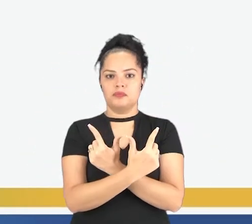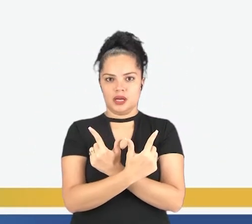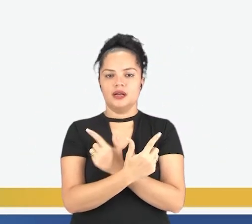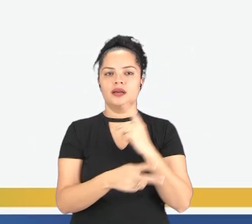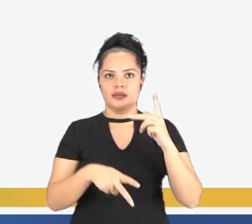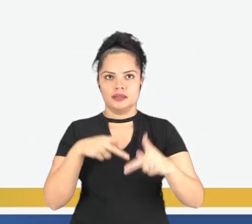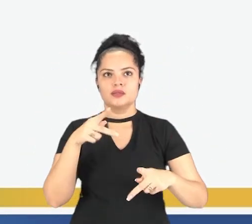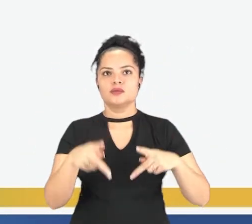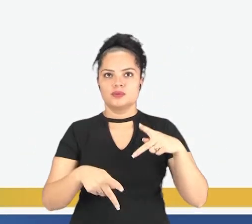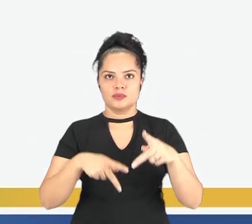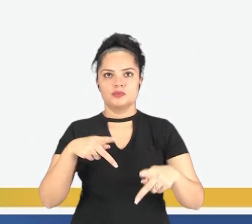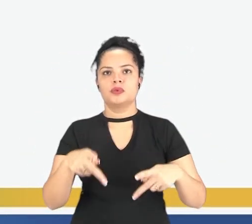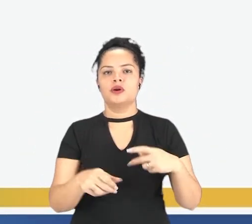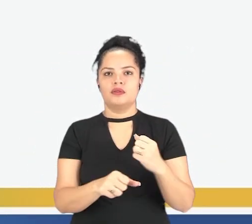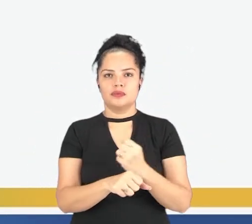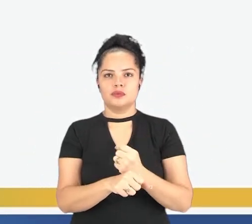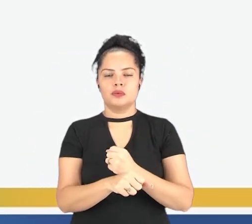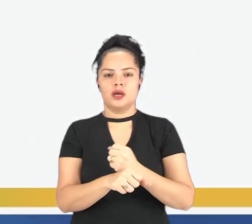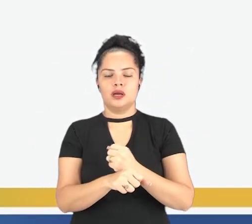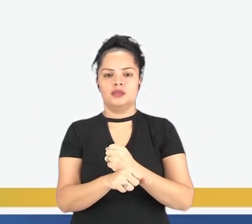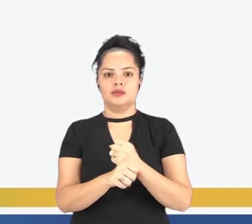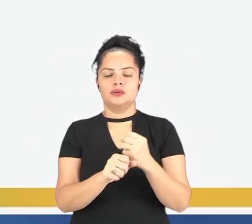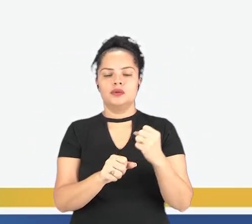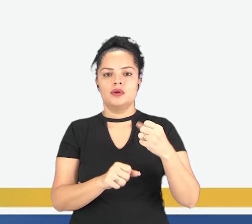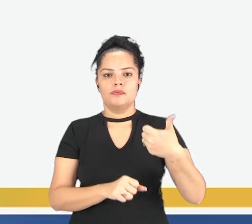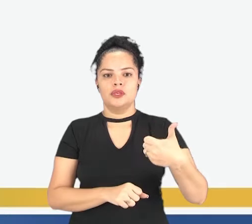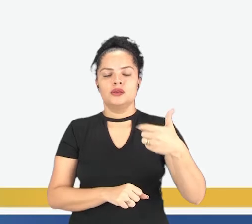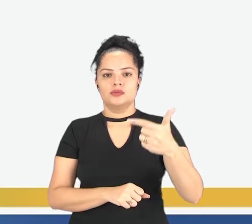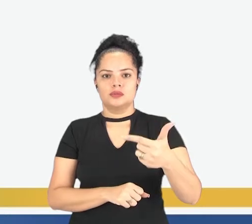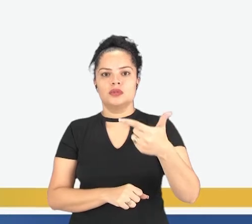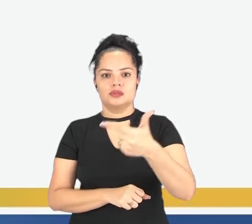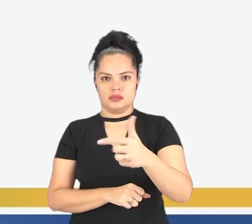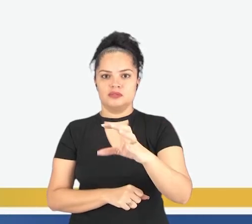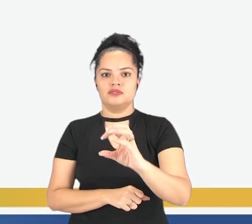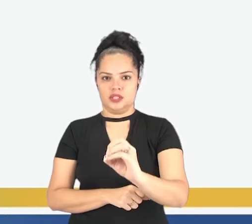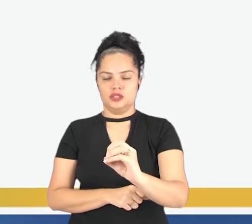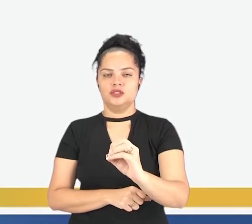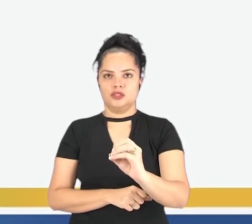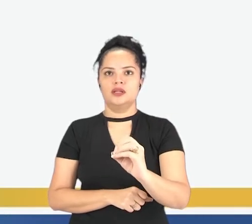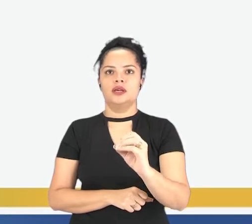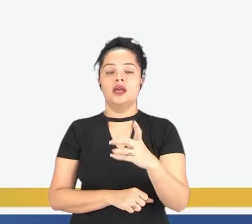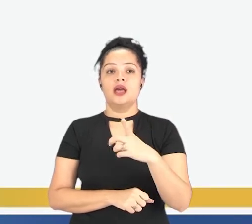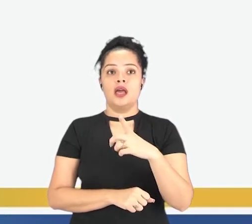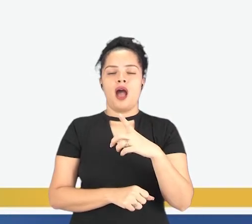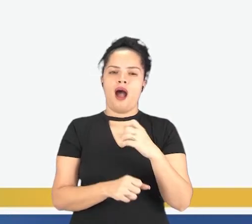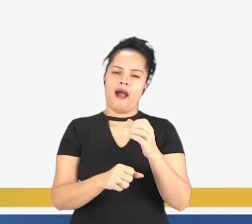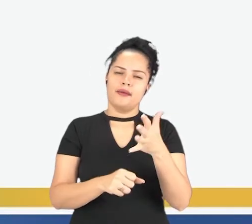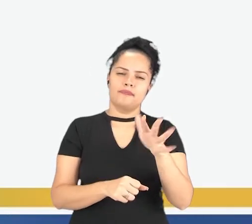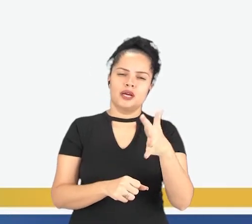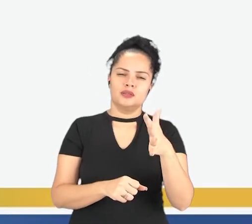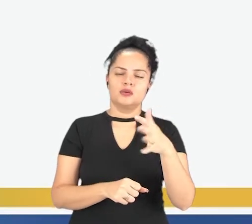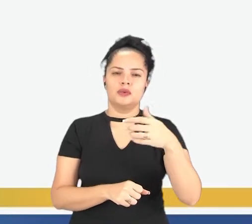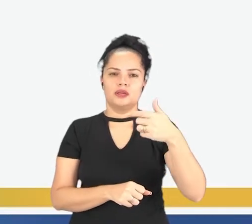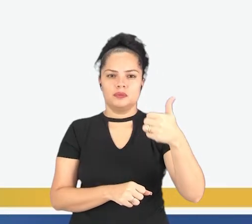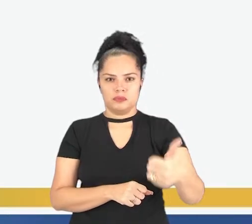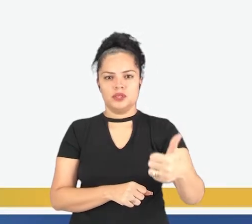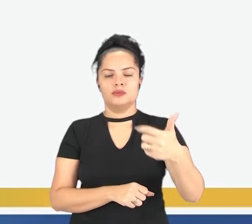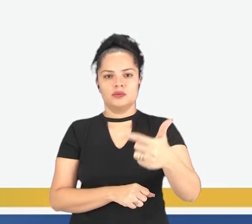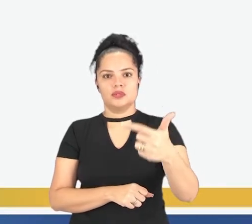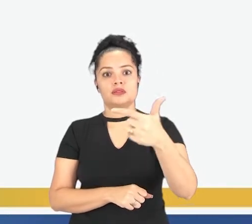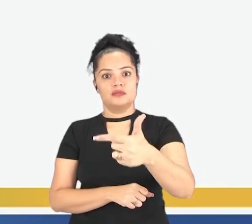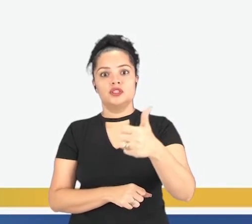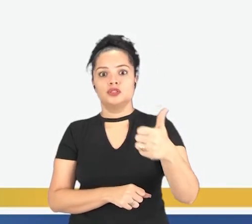da década de 1220 até a década de 1440. Já em 1221, os maias revoltaram-se contra os senhores